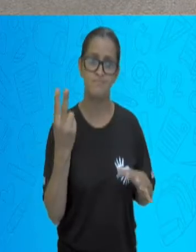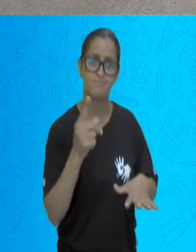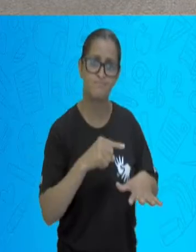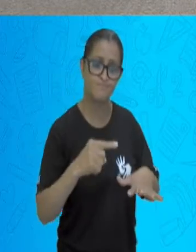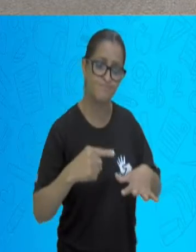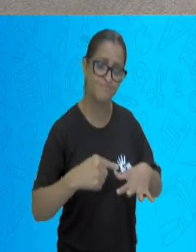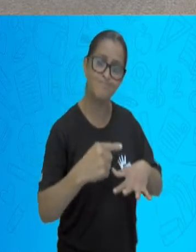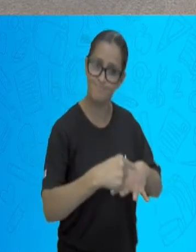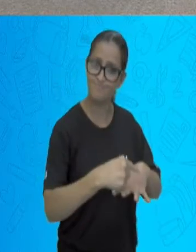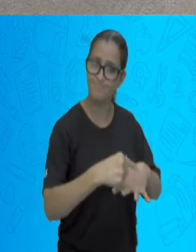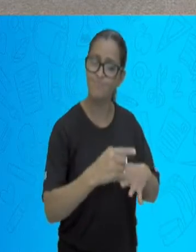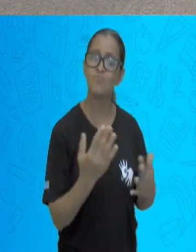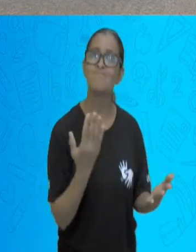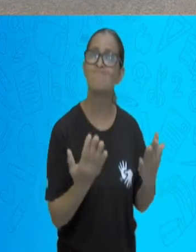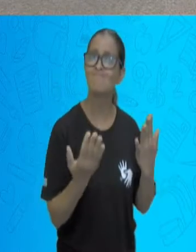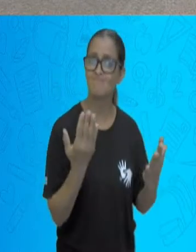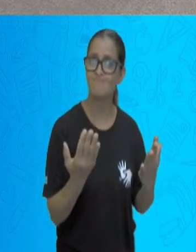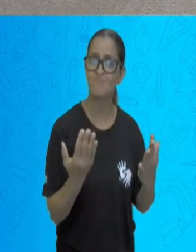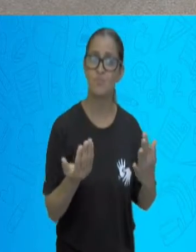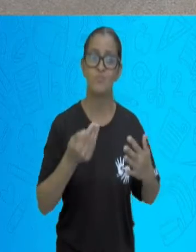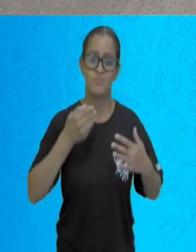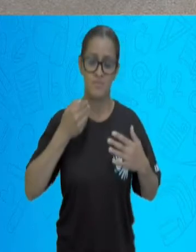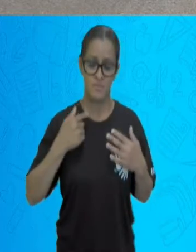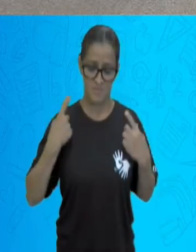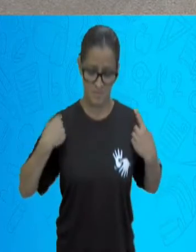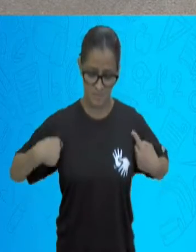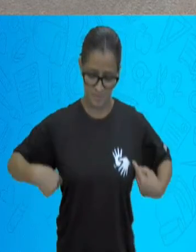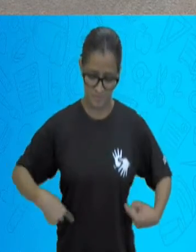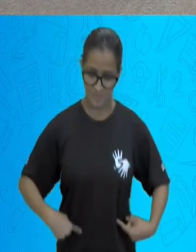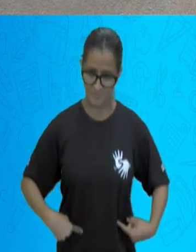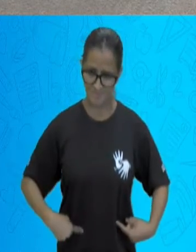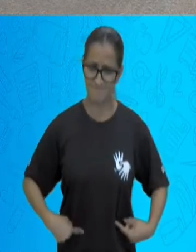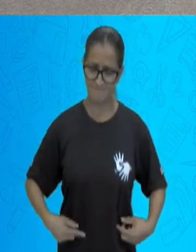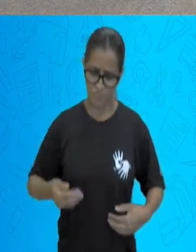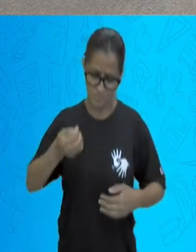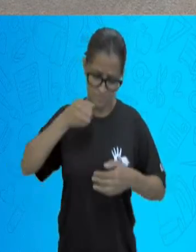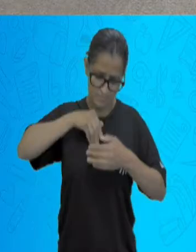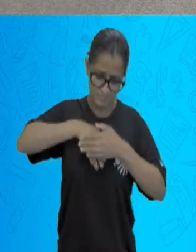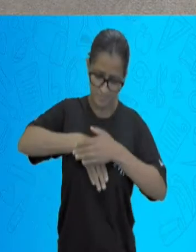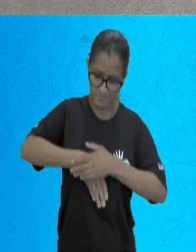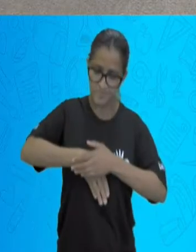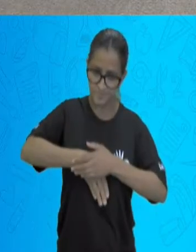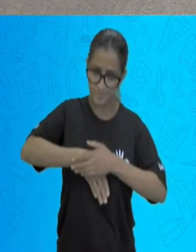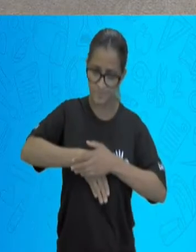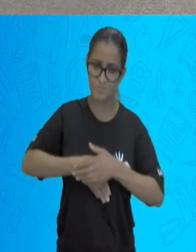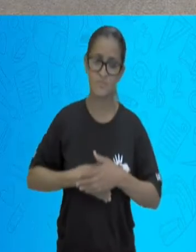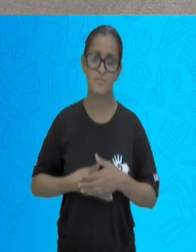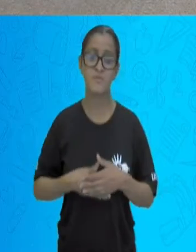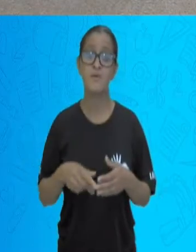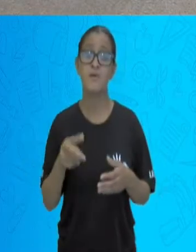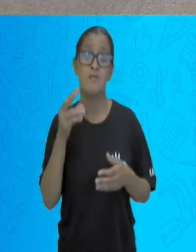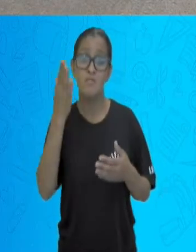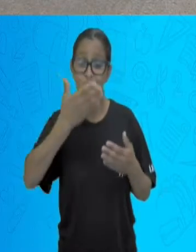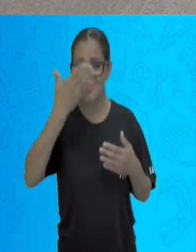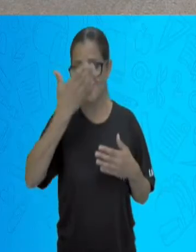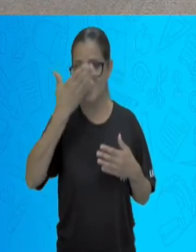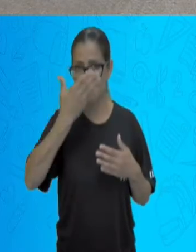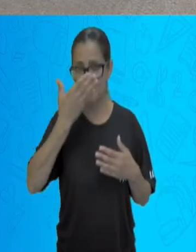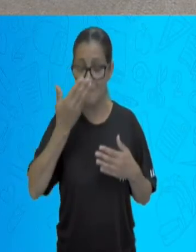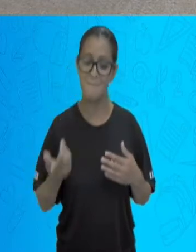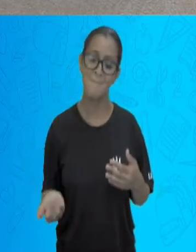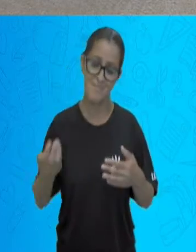Essas ramificações, elas penetram dentro dos pulmões, tá? A partir dessas